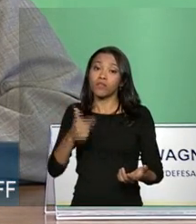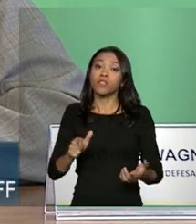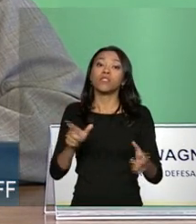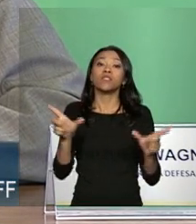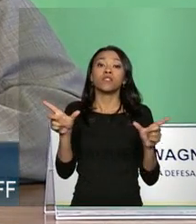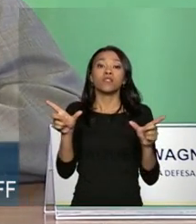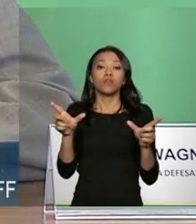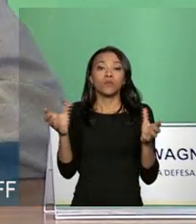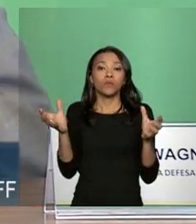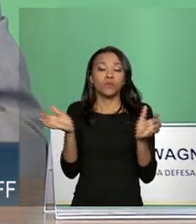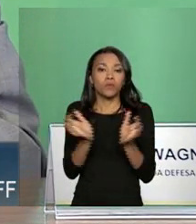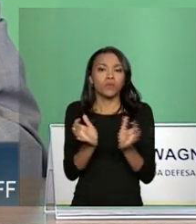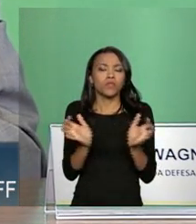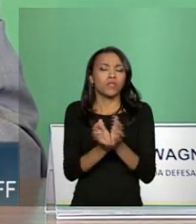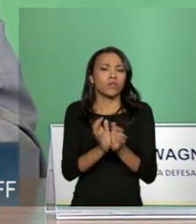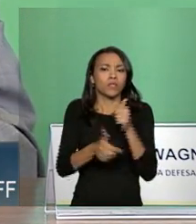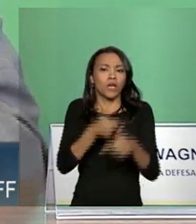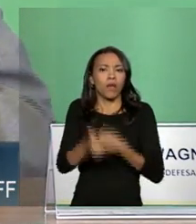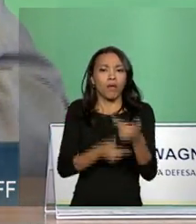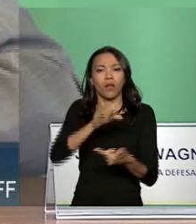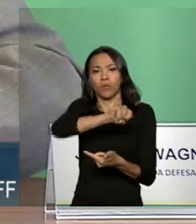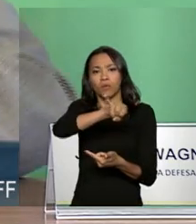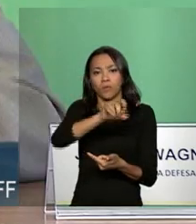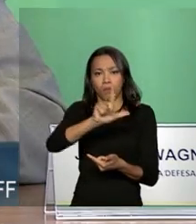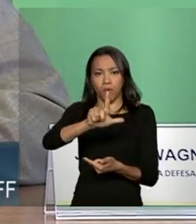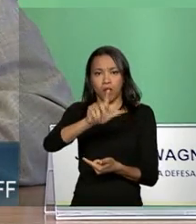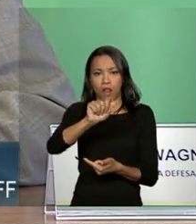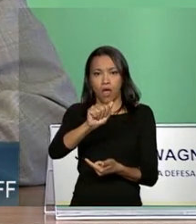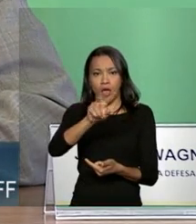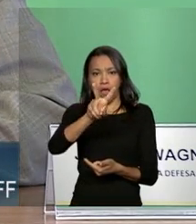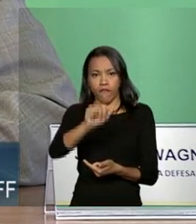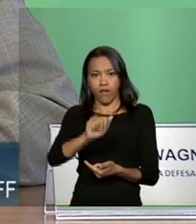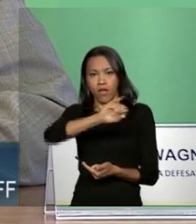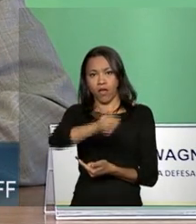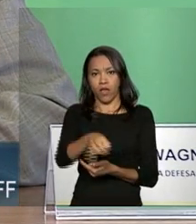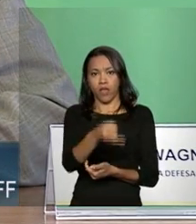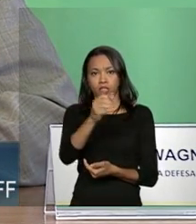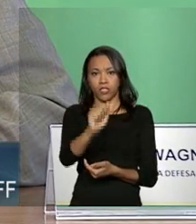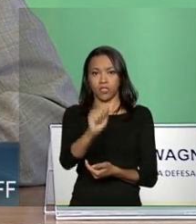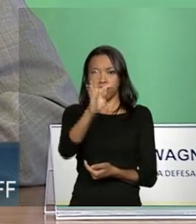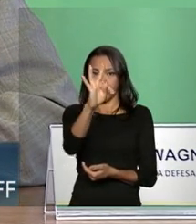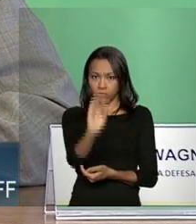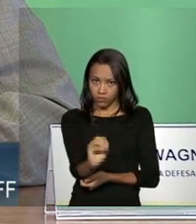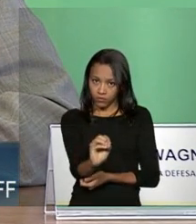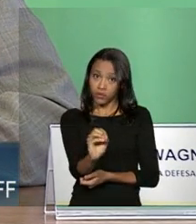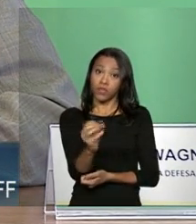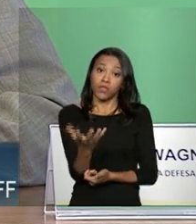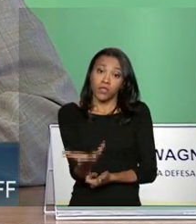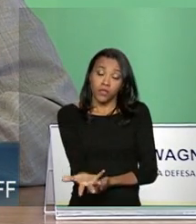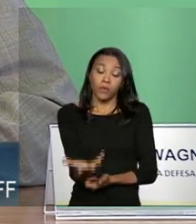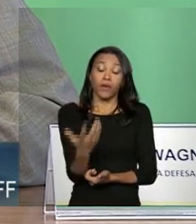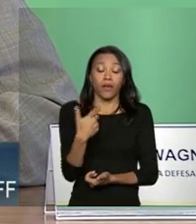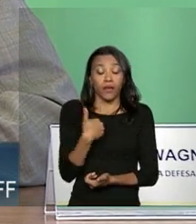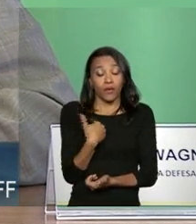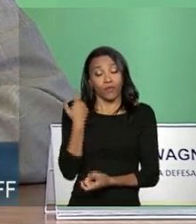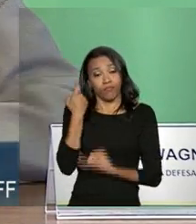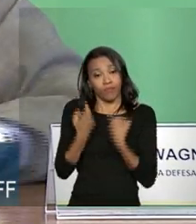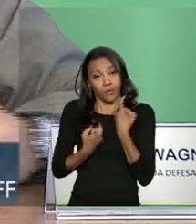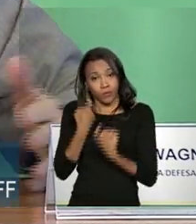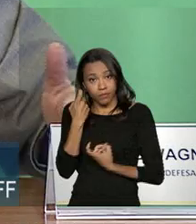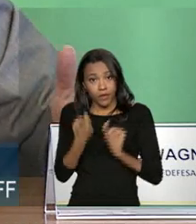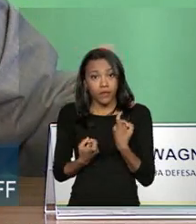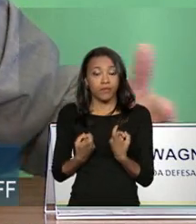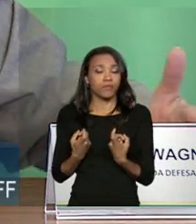vou me manter, apesar de não ter tido a discussão lá na coordenação, na minha posição de preocupação de